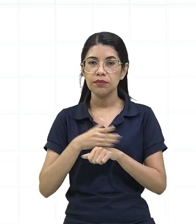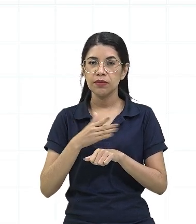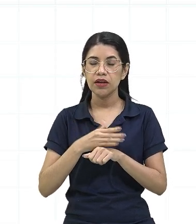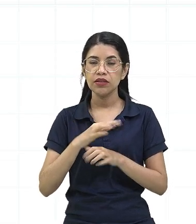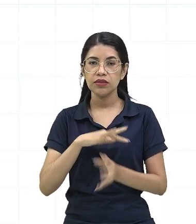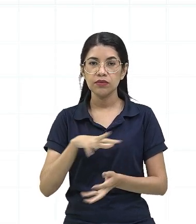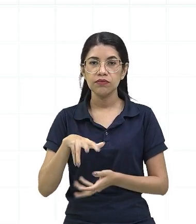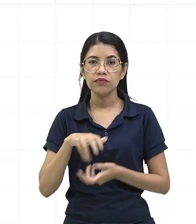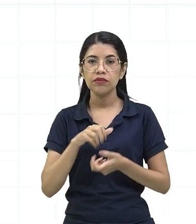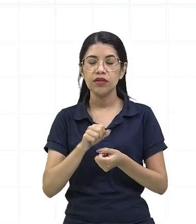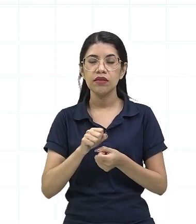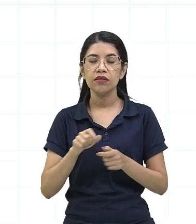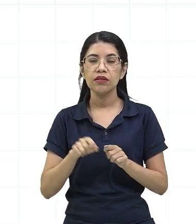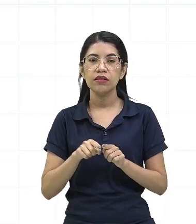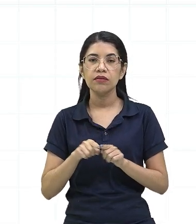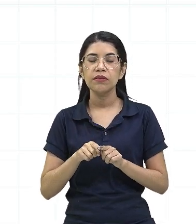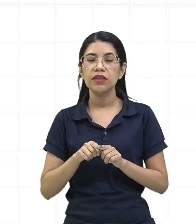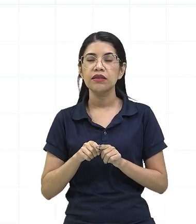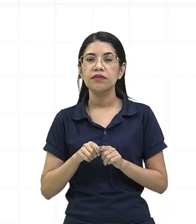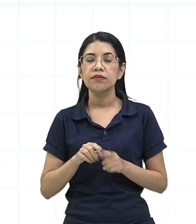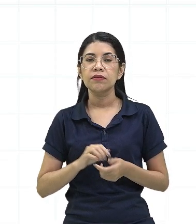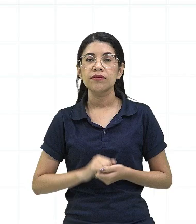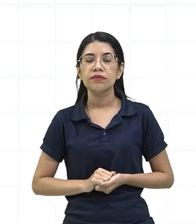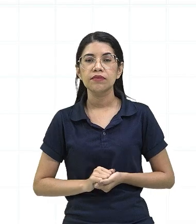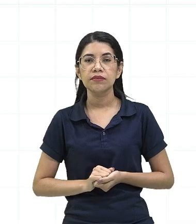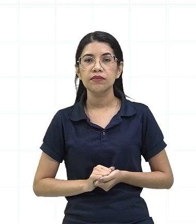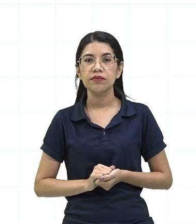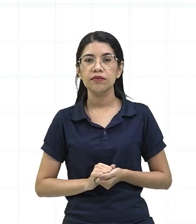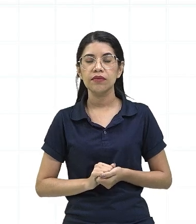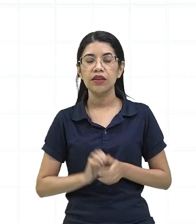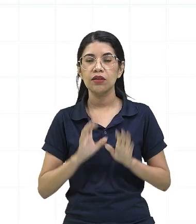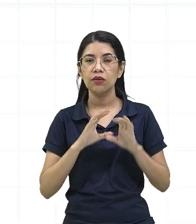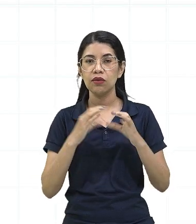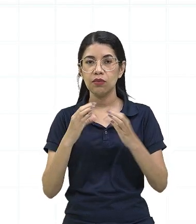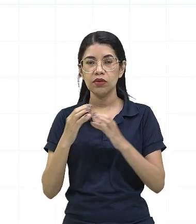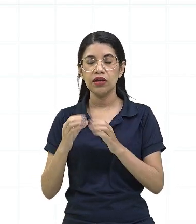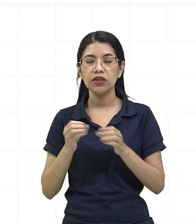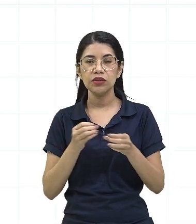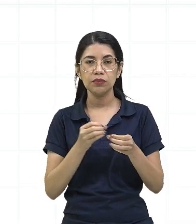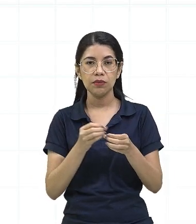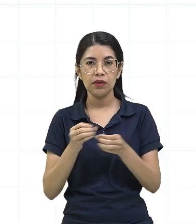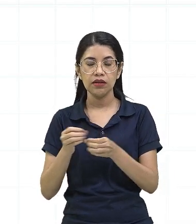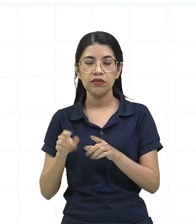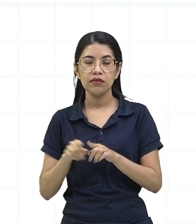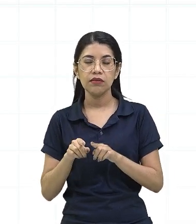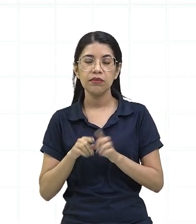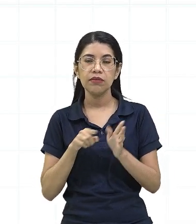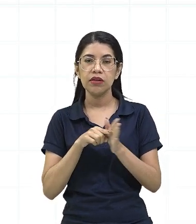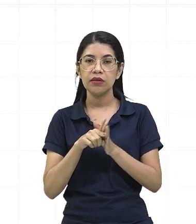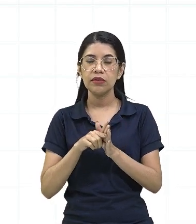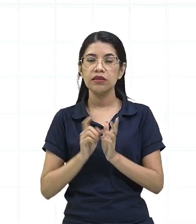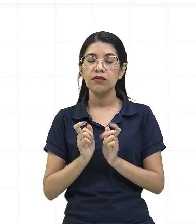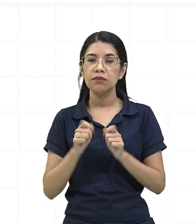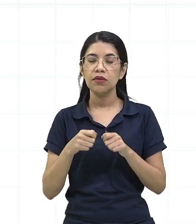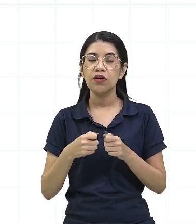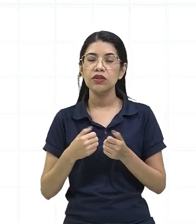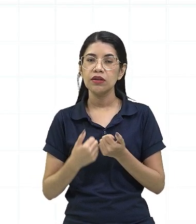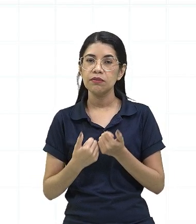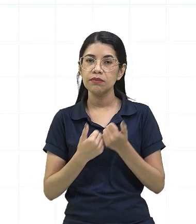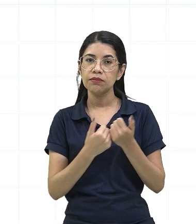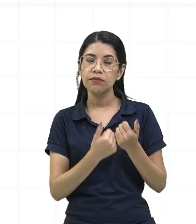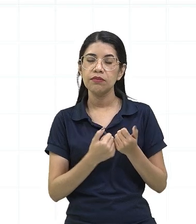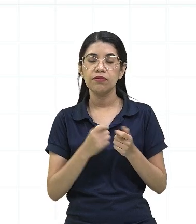incentivar outros levantamentos semelhantes em comunidades vizinhas. Ou seja, essa pesquisa ela vai servir de